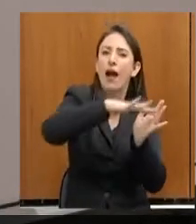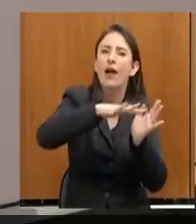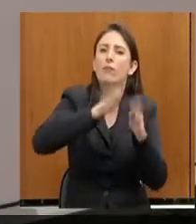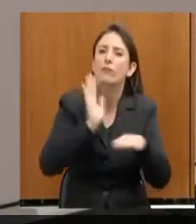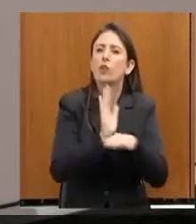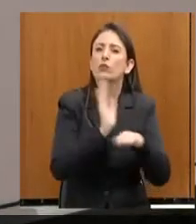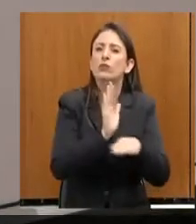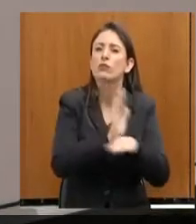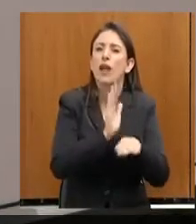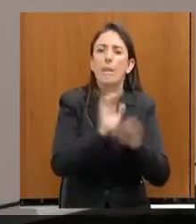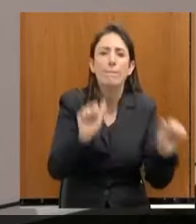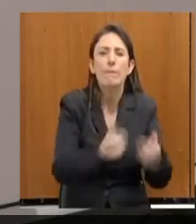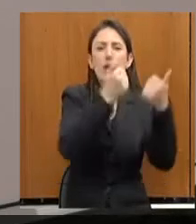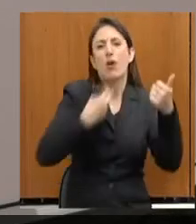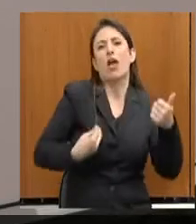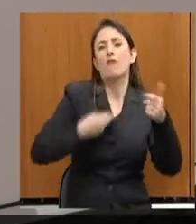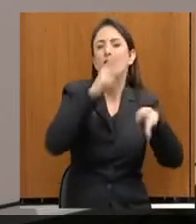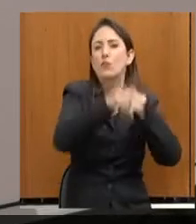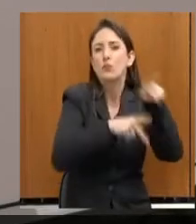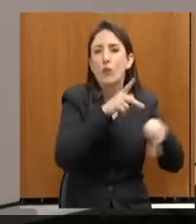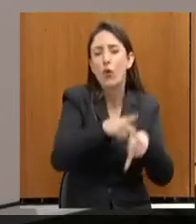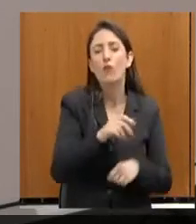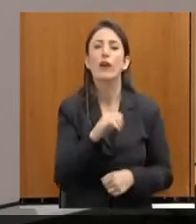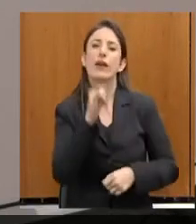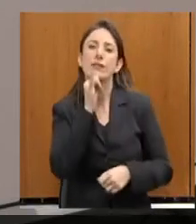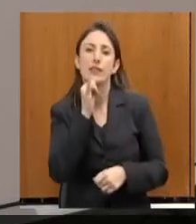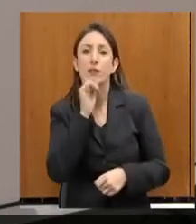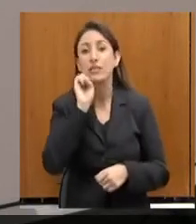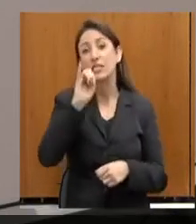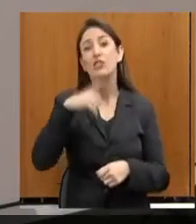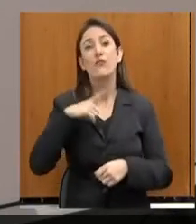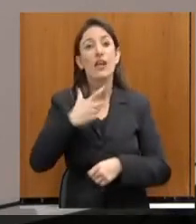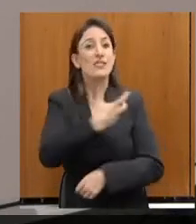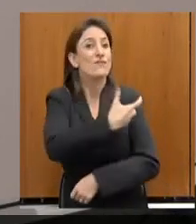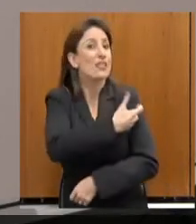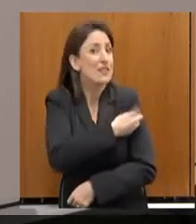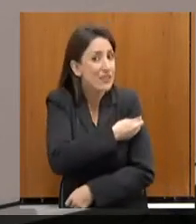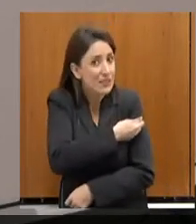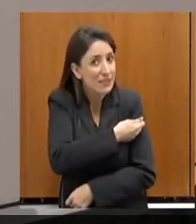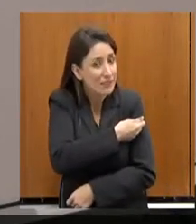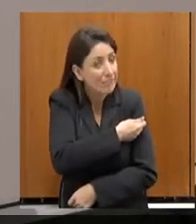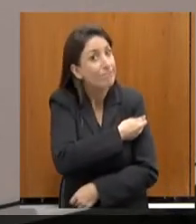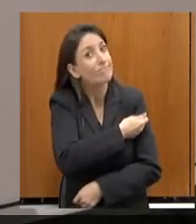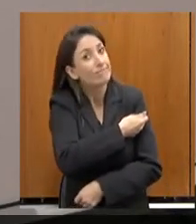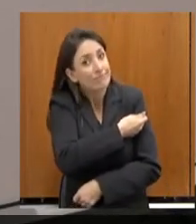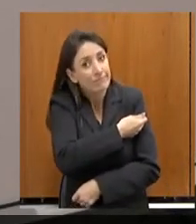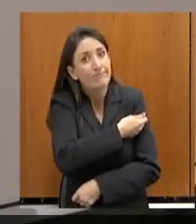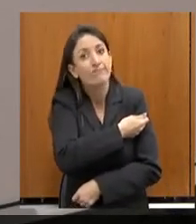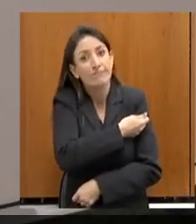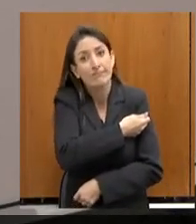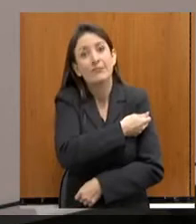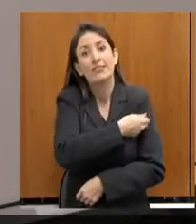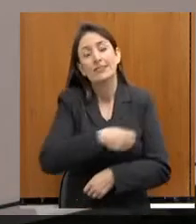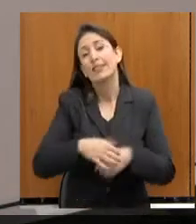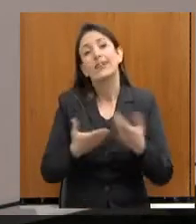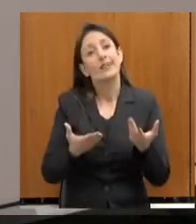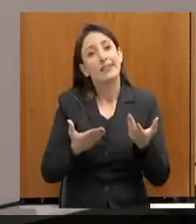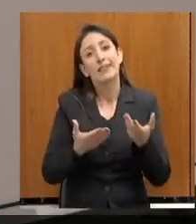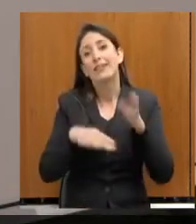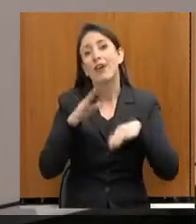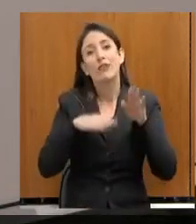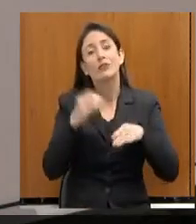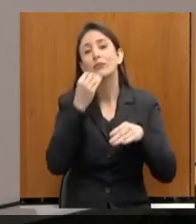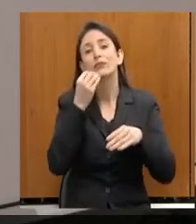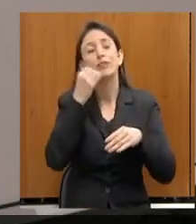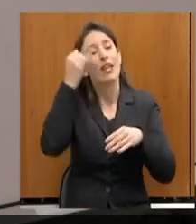talvez se nós tivéssemos vacina nós não tínhamos não tínhamos chorado a morte de